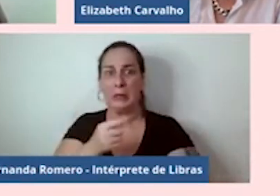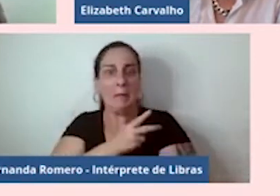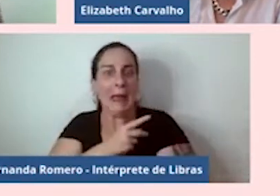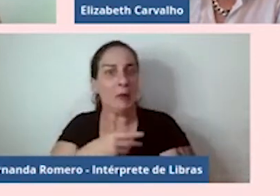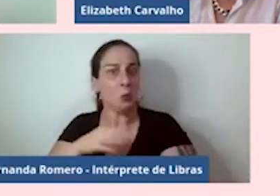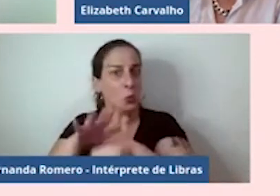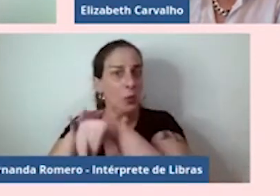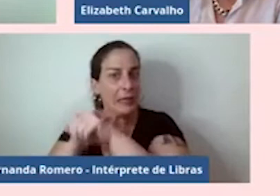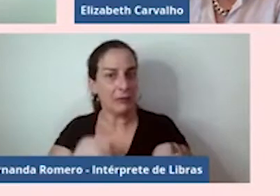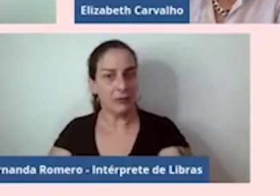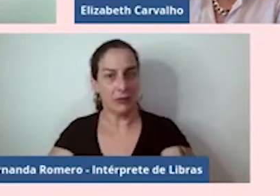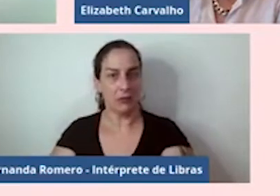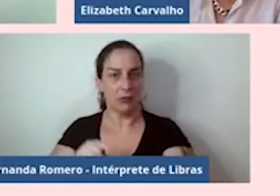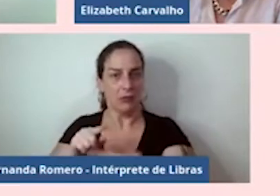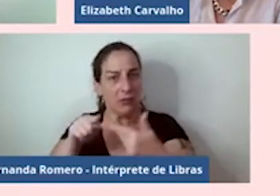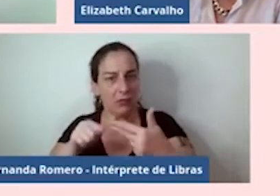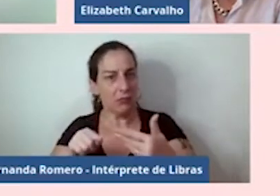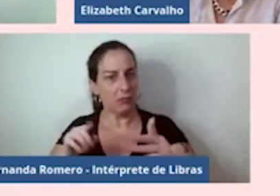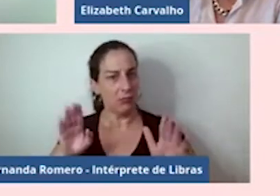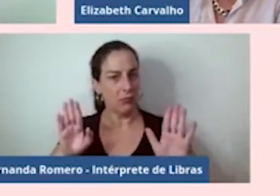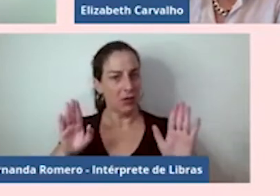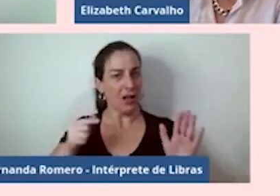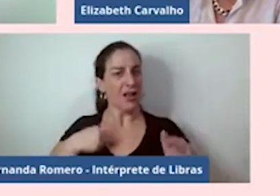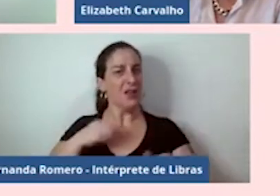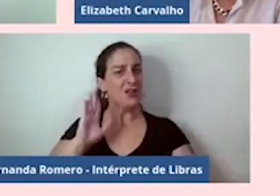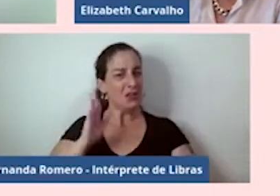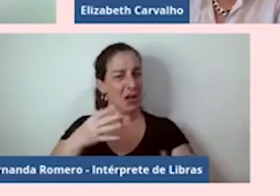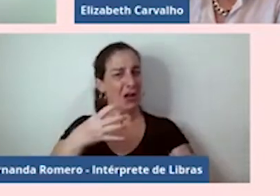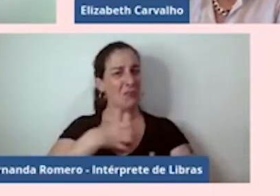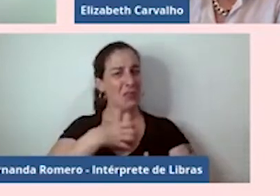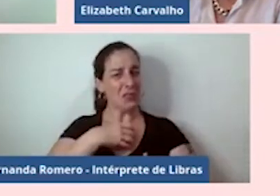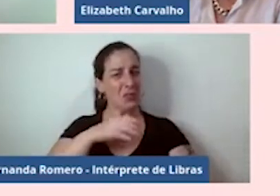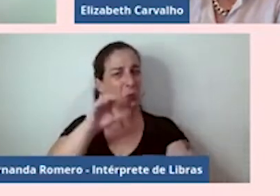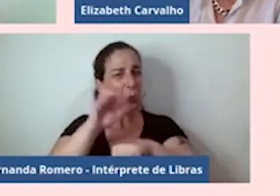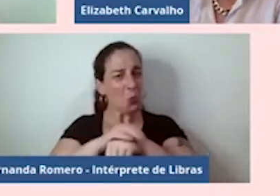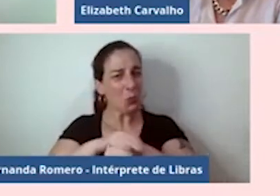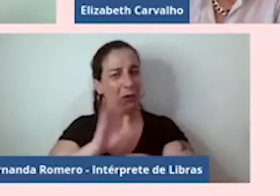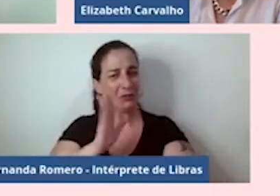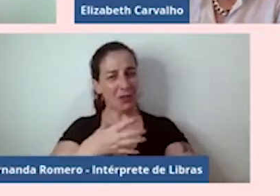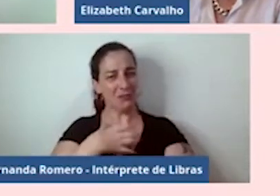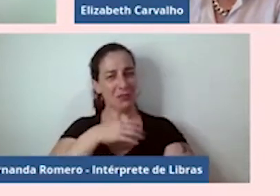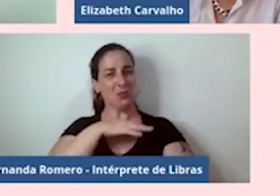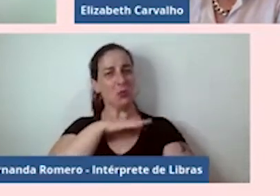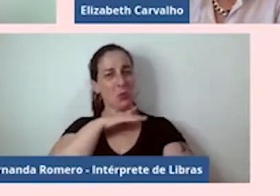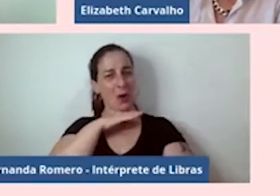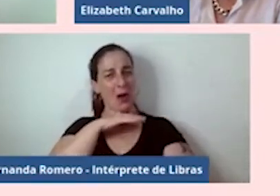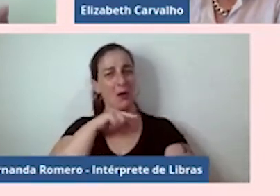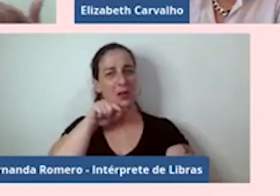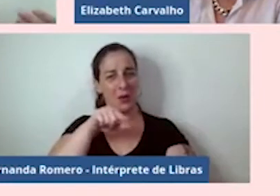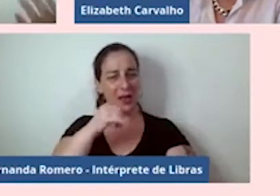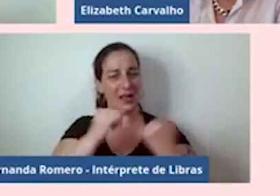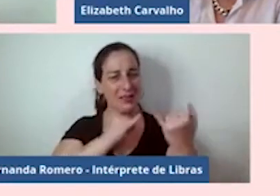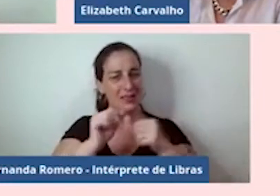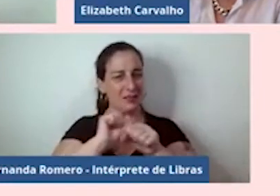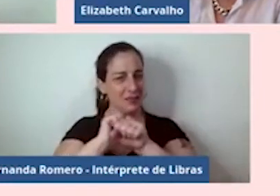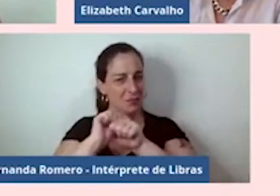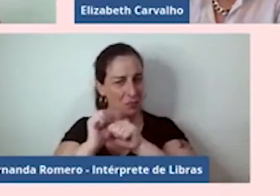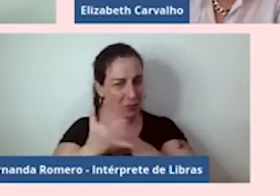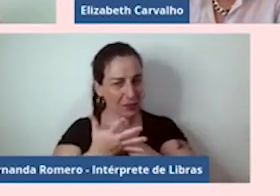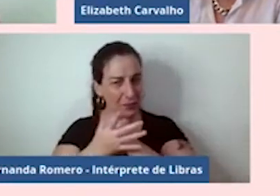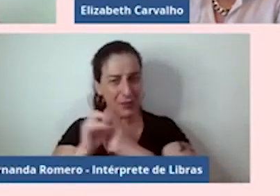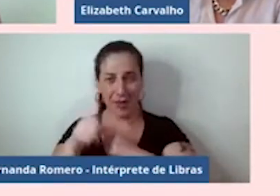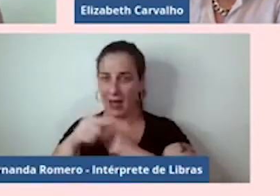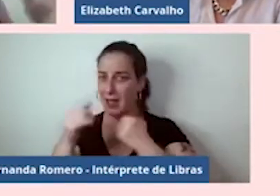doente? Porque não sei o quê. Pô, tu já está te sentindo mal, tu já está se sentindo culpado. Então, esse exemplo que eu trago da pandemia é um exemplo do dia a dia das